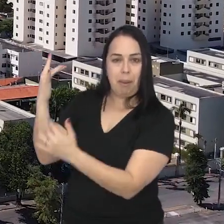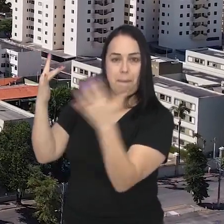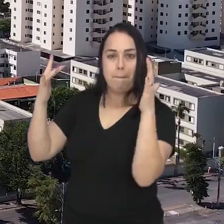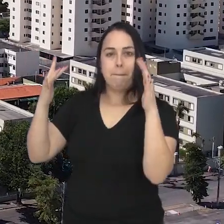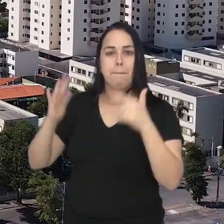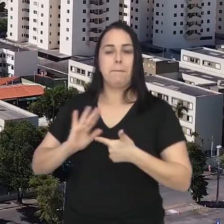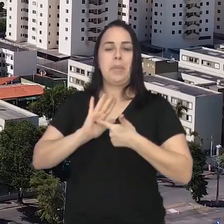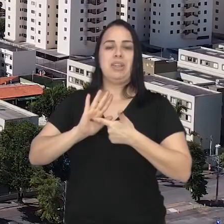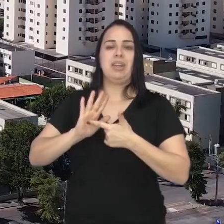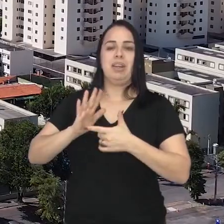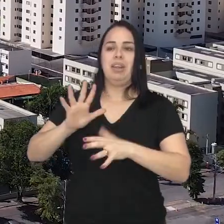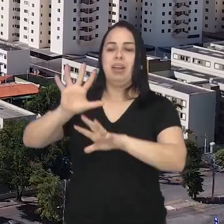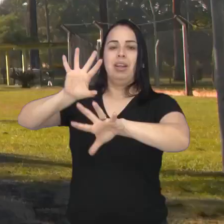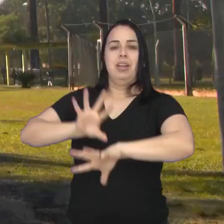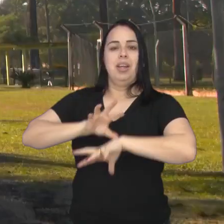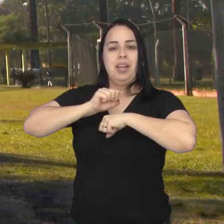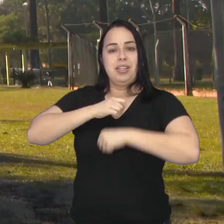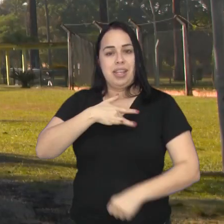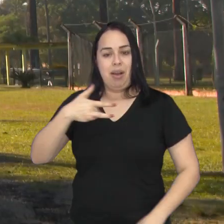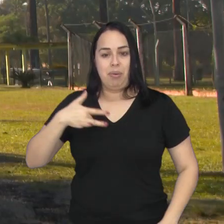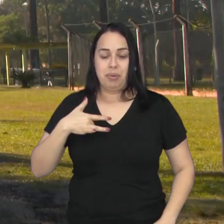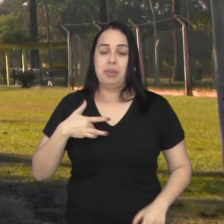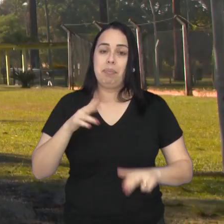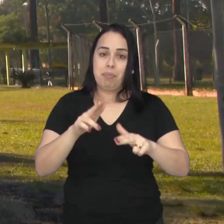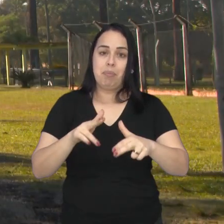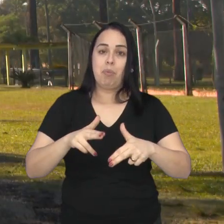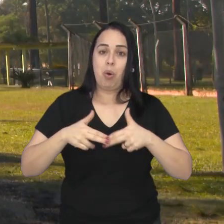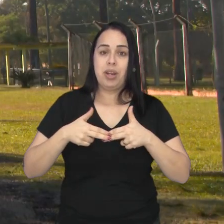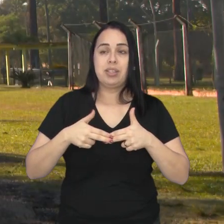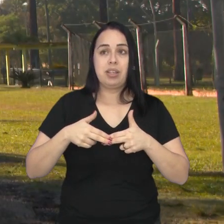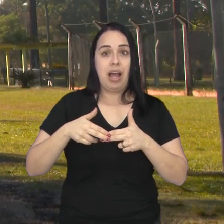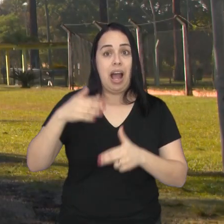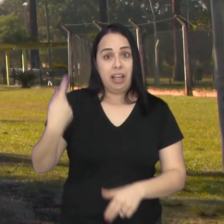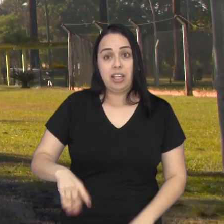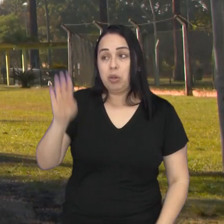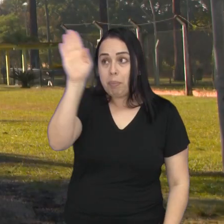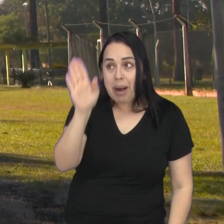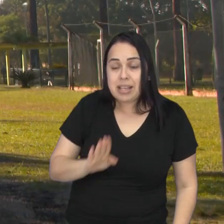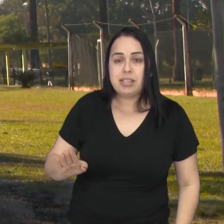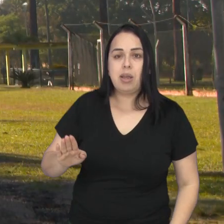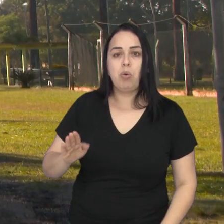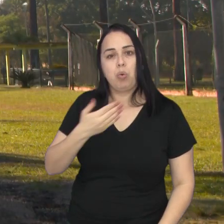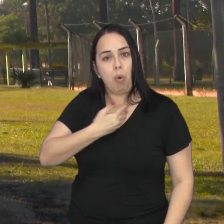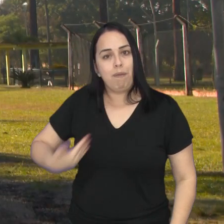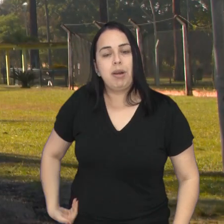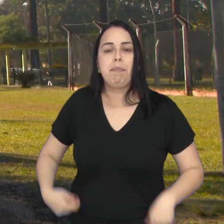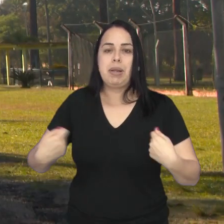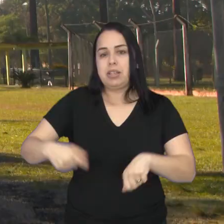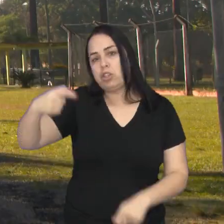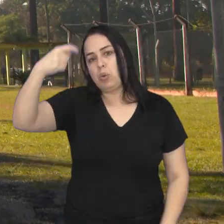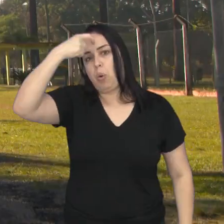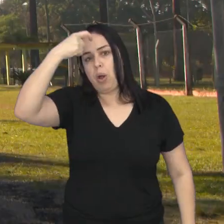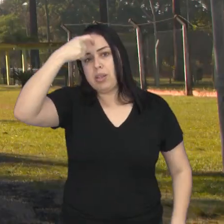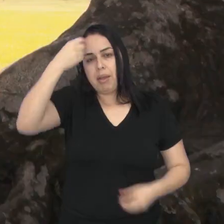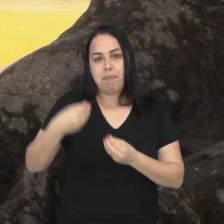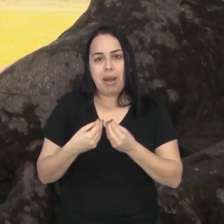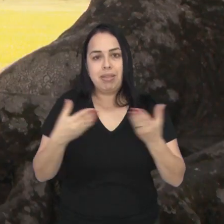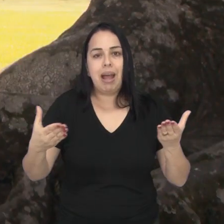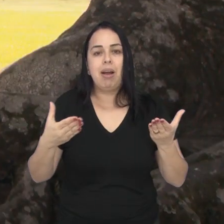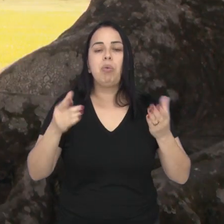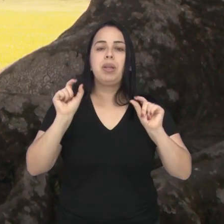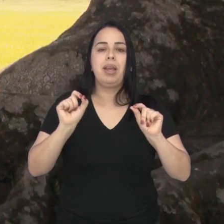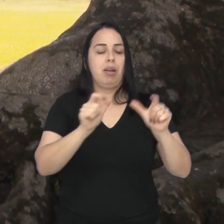arborizada reflete em mais saúde, a intenção é que a gestão pública de todo o país se conscientize sobre a importância